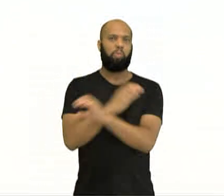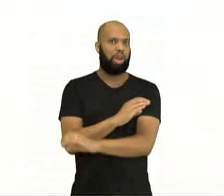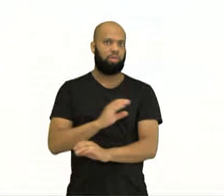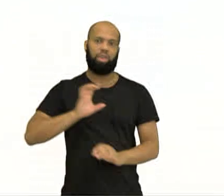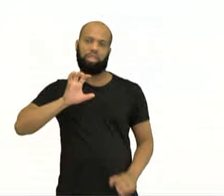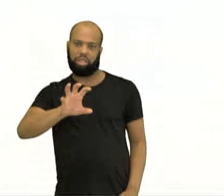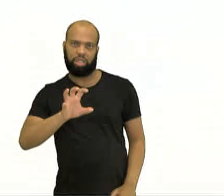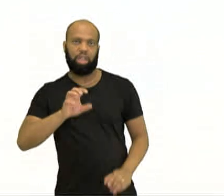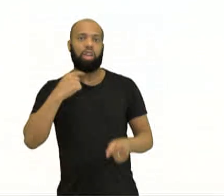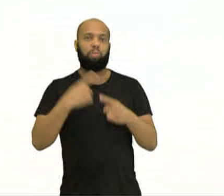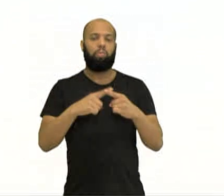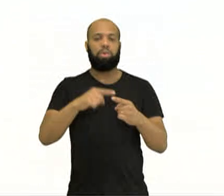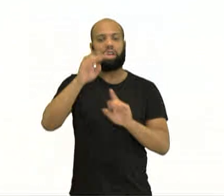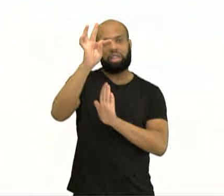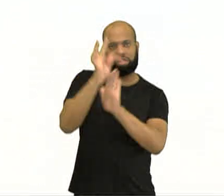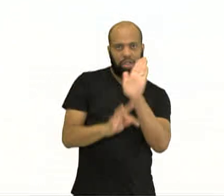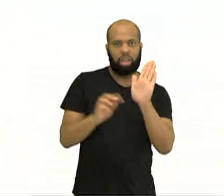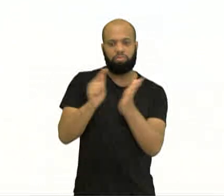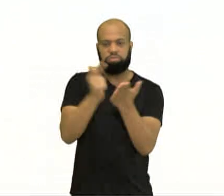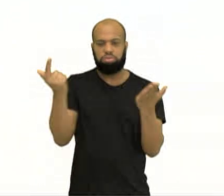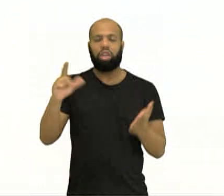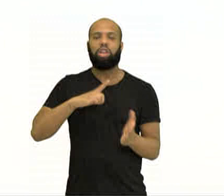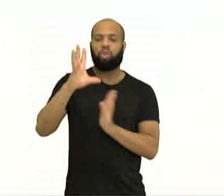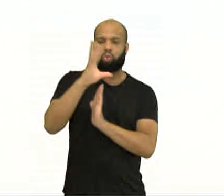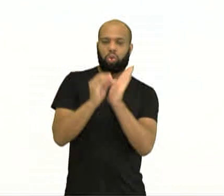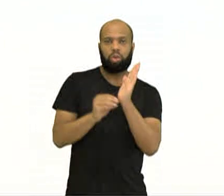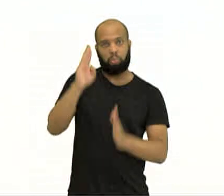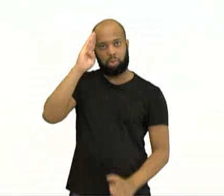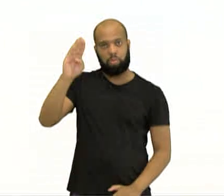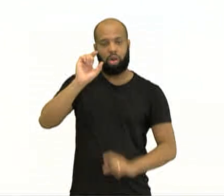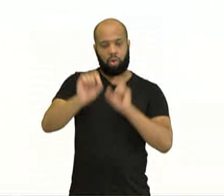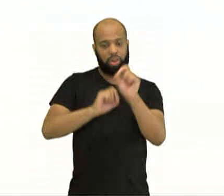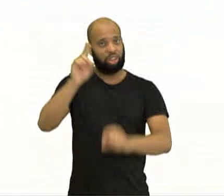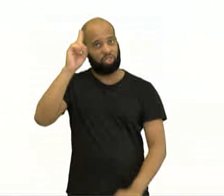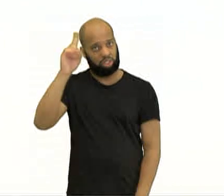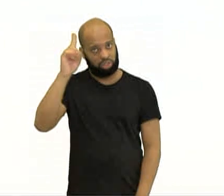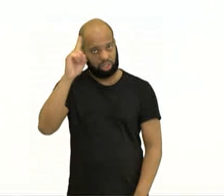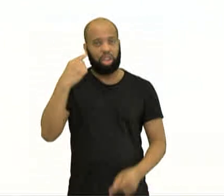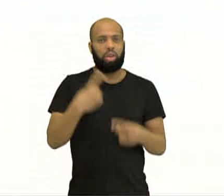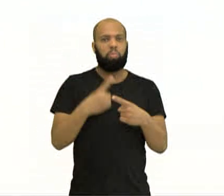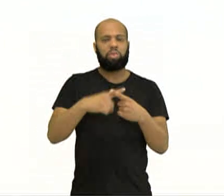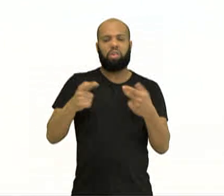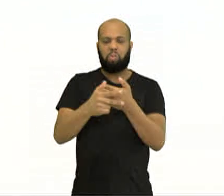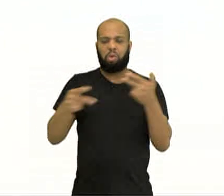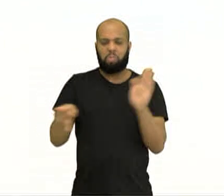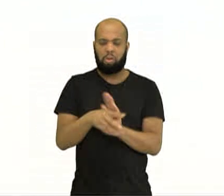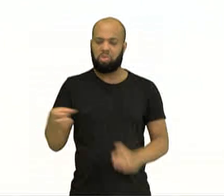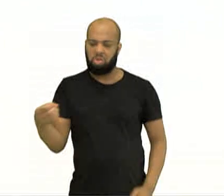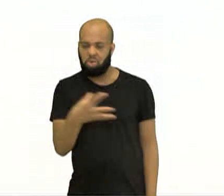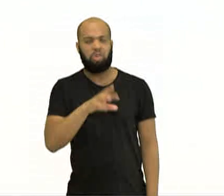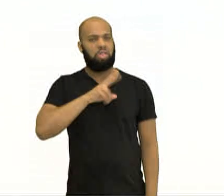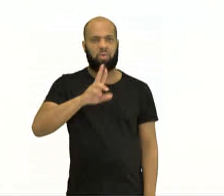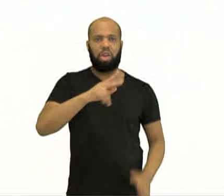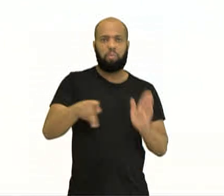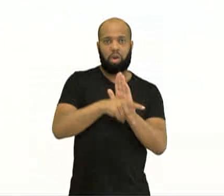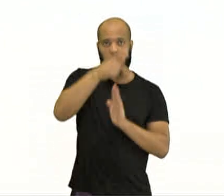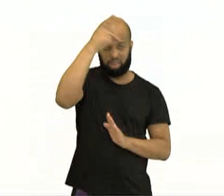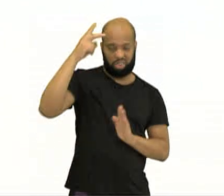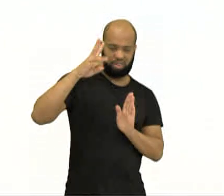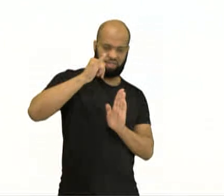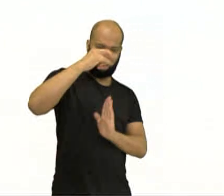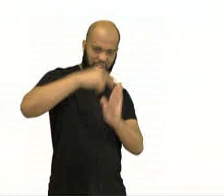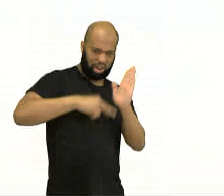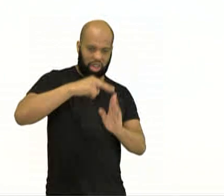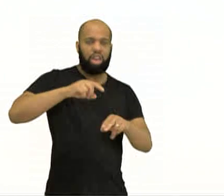texto jornalístico tem como conteúdo principal o cotidiano, pois não se trata de algo totalmente novo para o seu público leitor. Daí